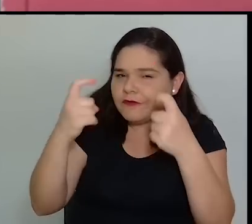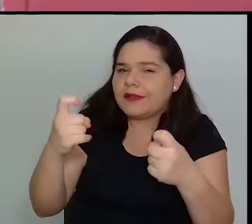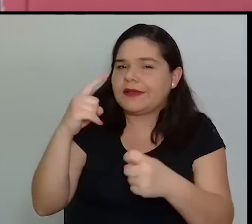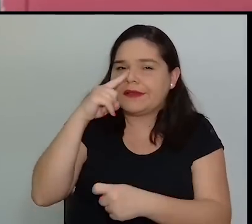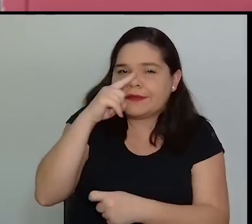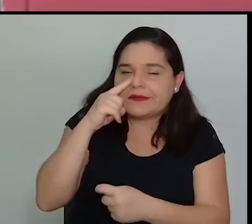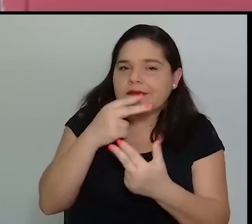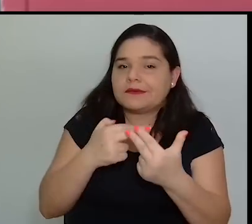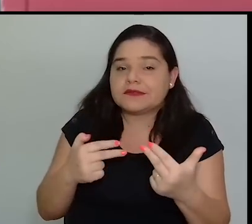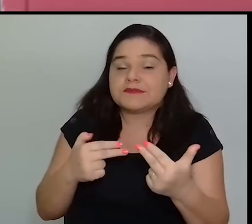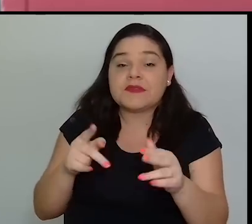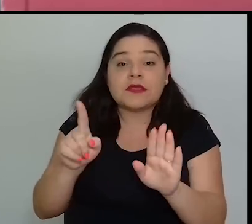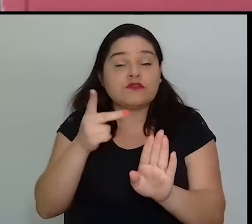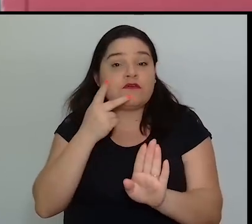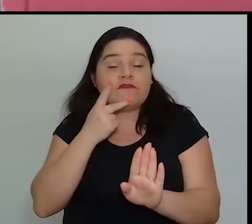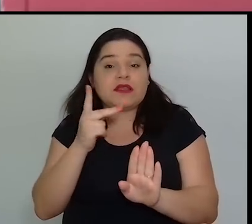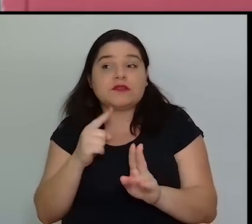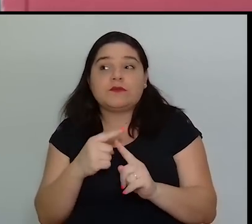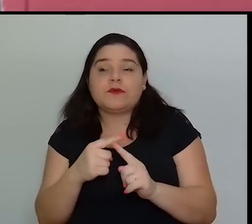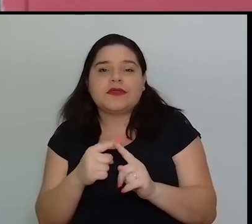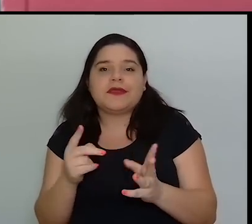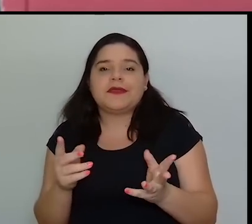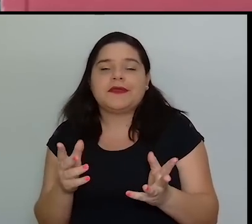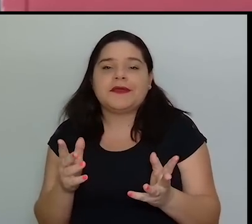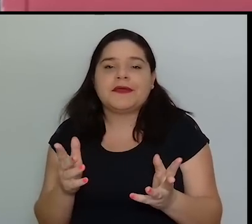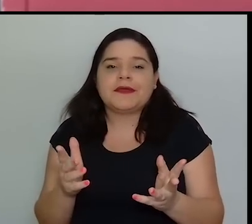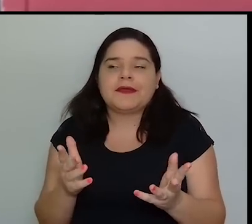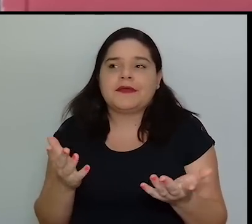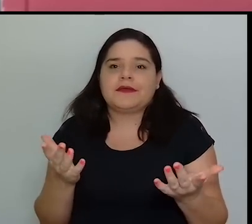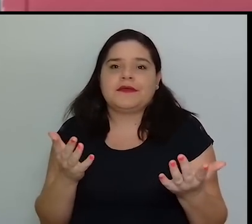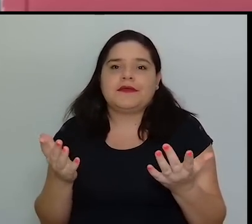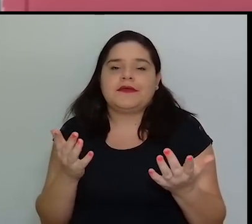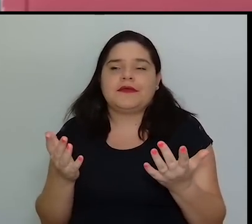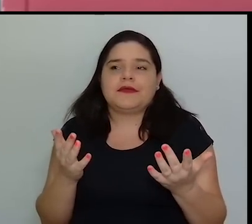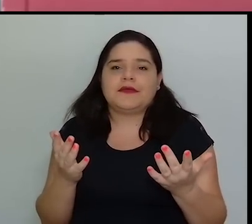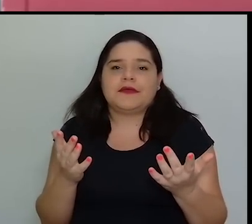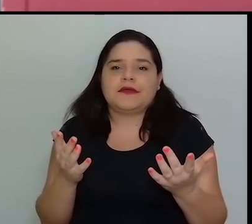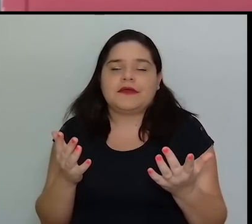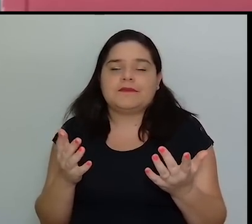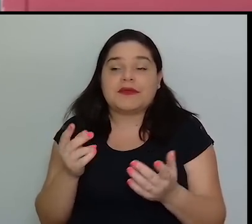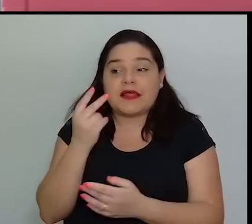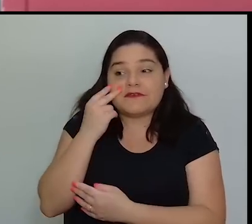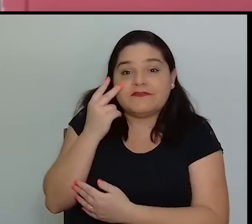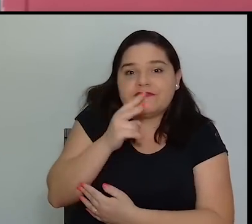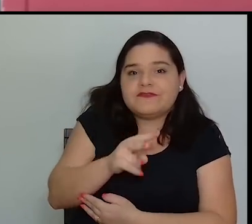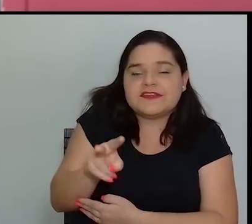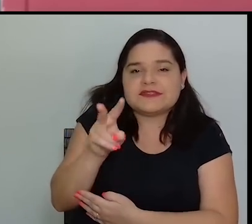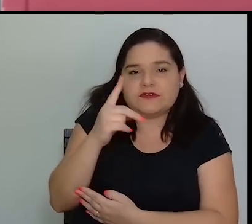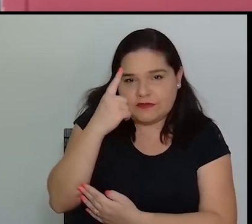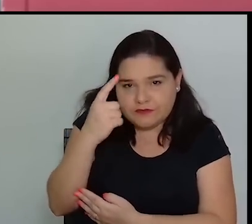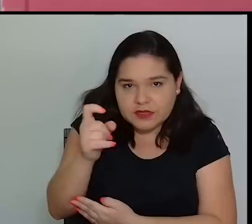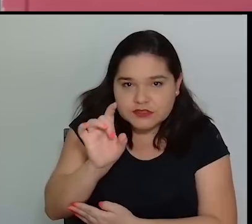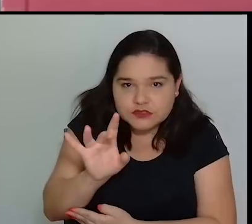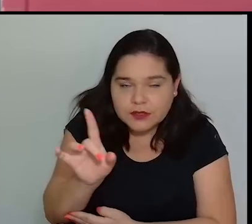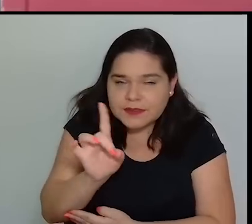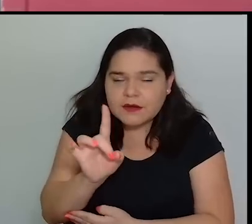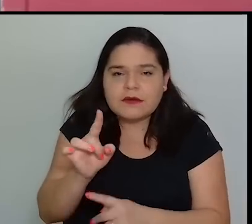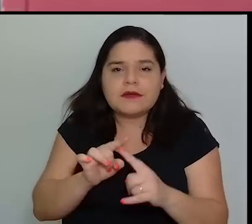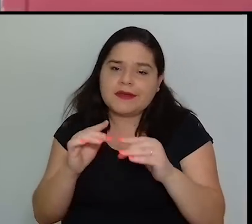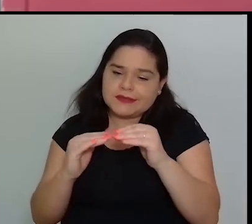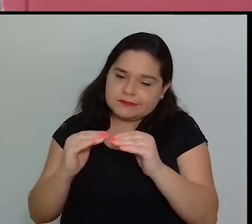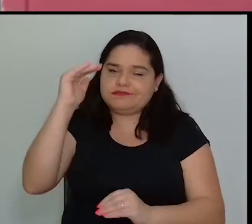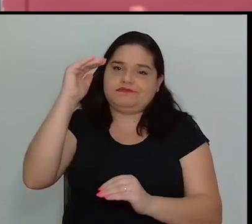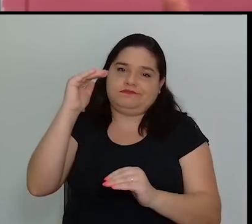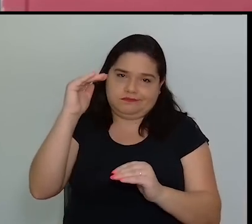e não tô falando isso pela pela Ótica eu olhar da violência mas da desigualdade